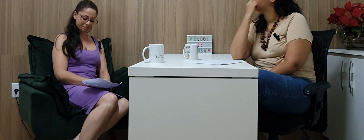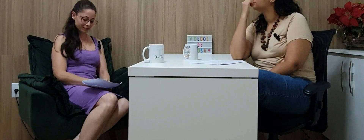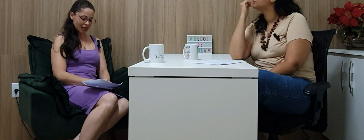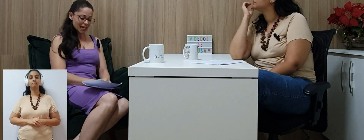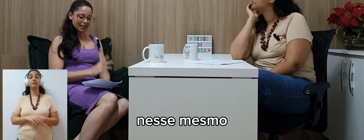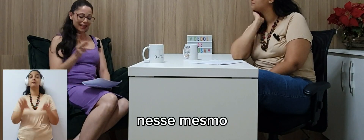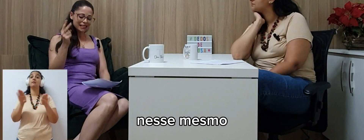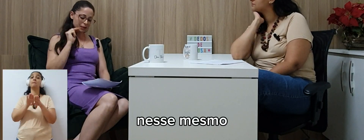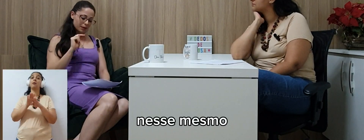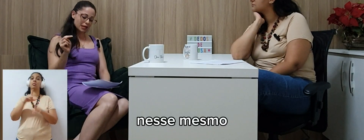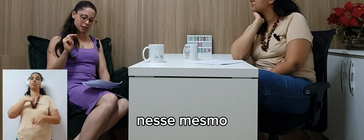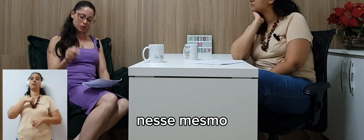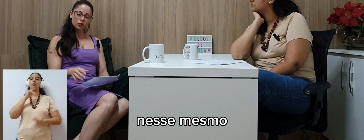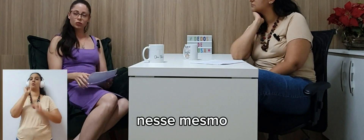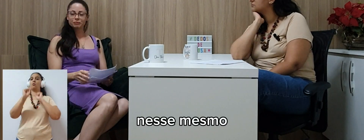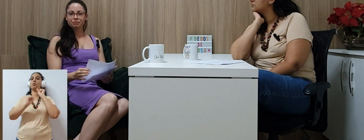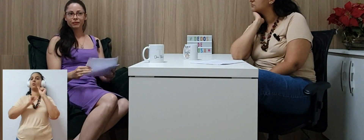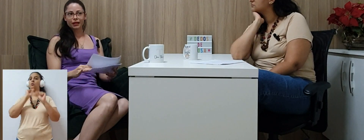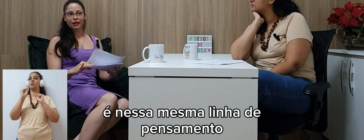volta. Nessa